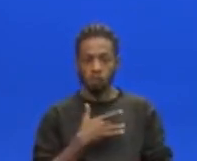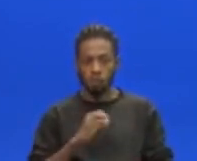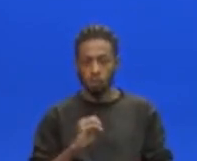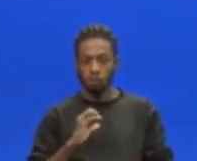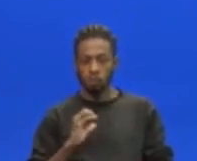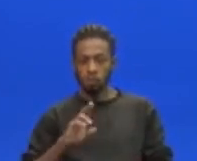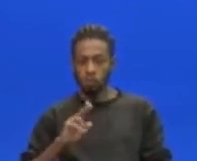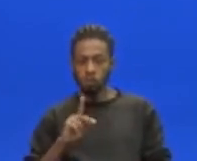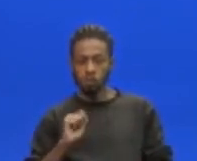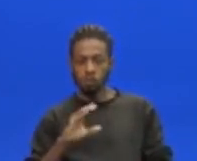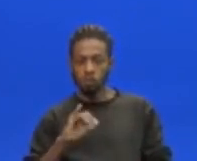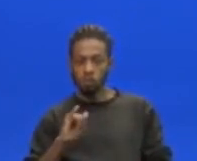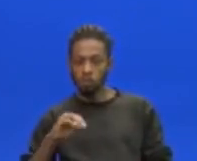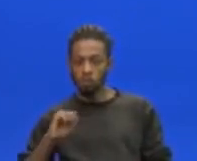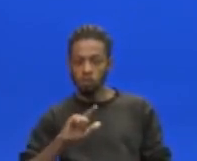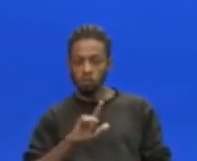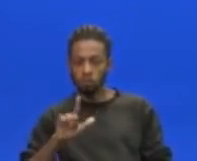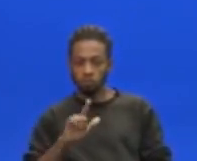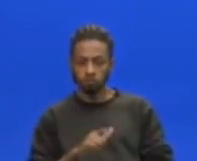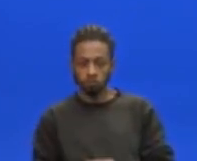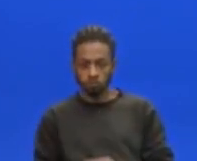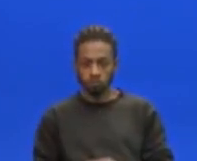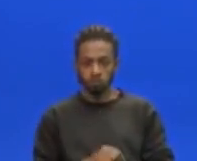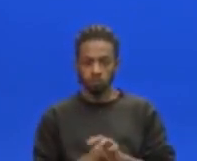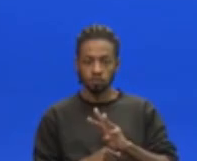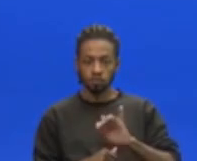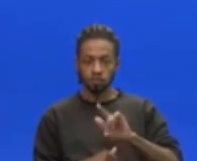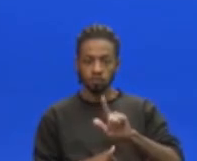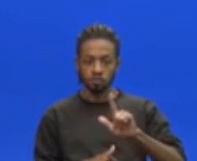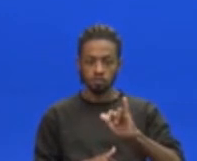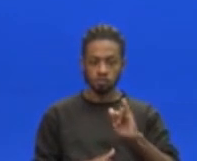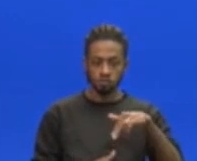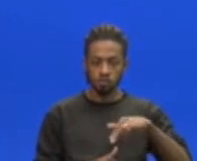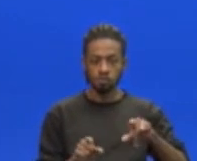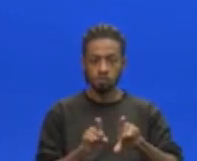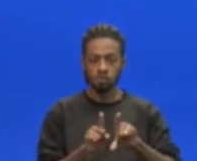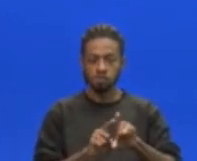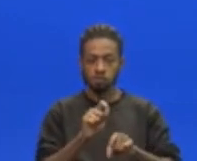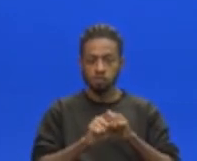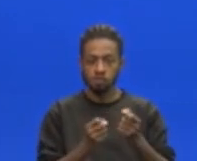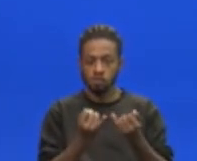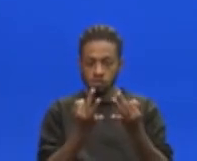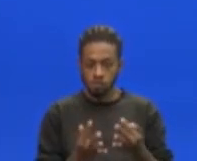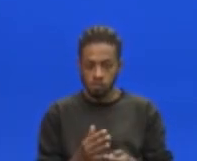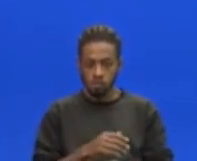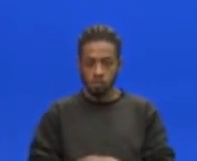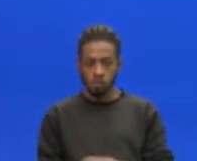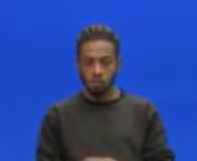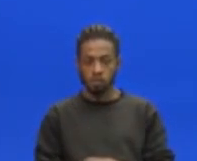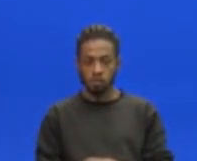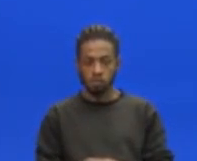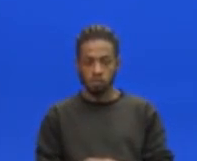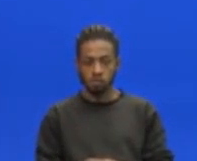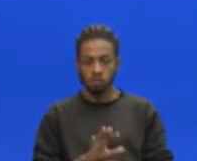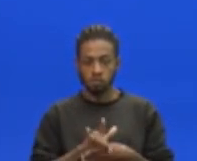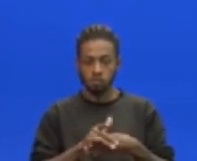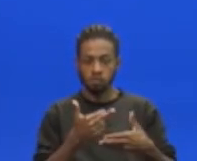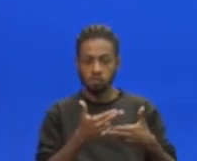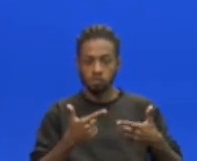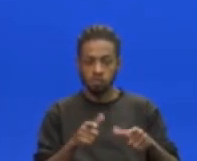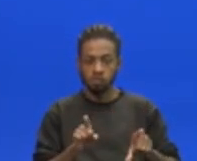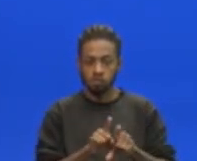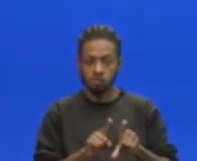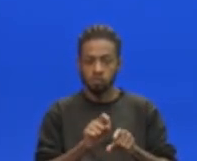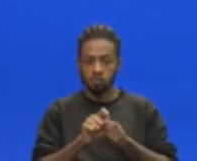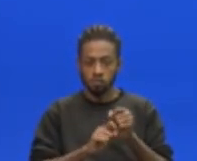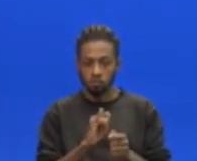saúde do trabalhador, né? William Farr, entre as suas contribuições, destacou a classificação das doenças e a produção